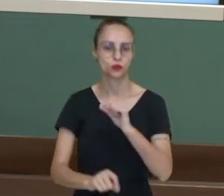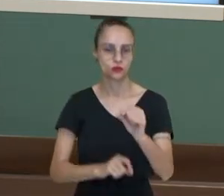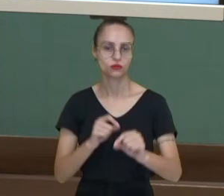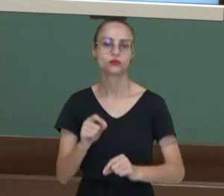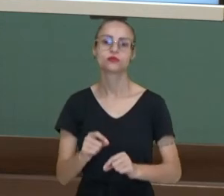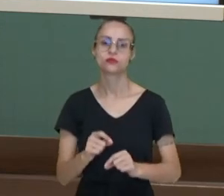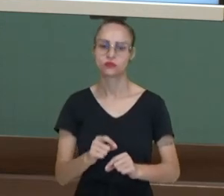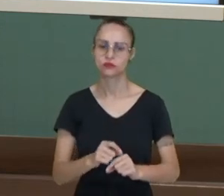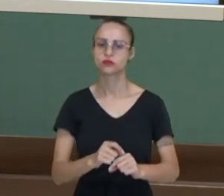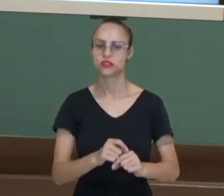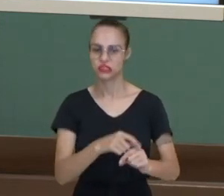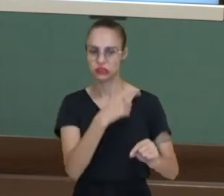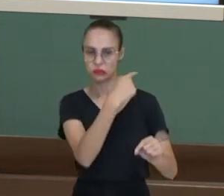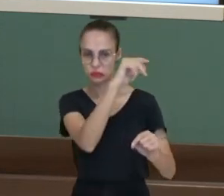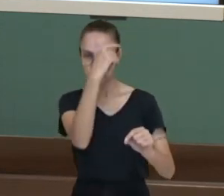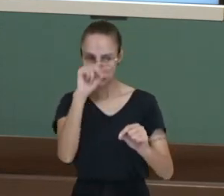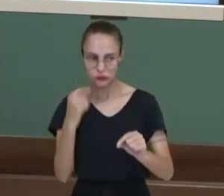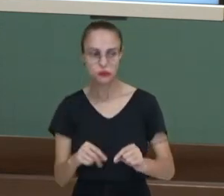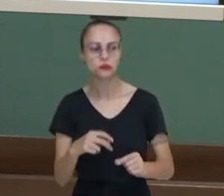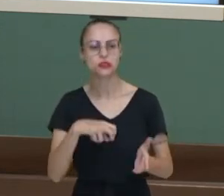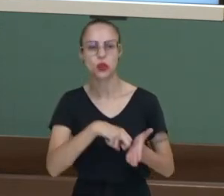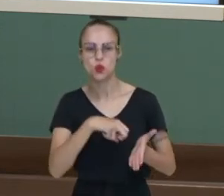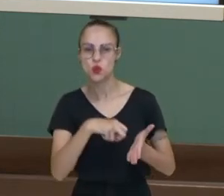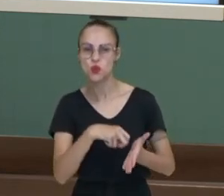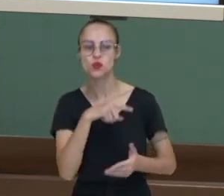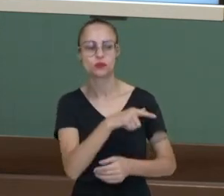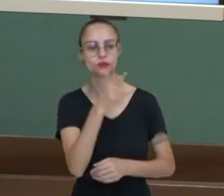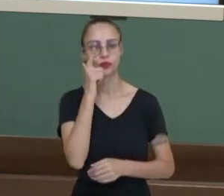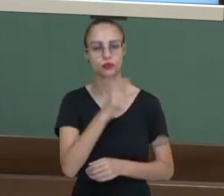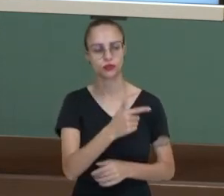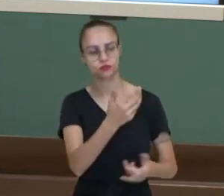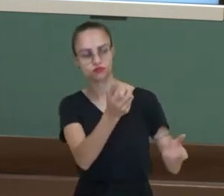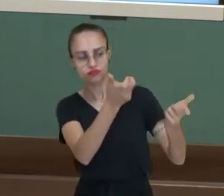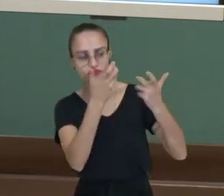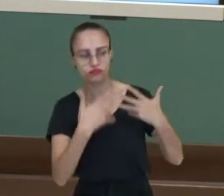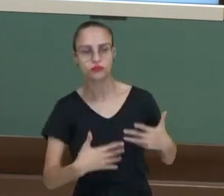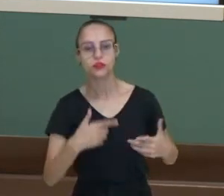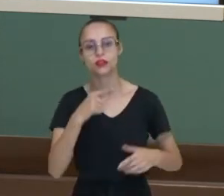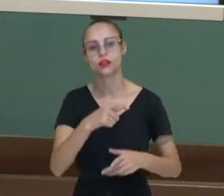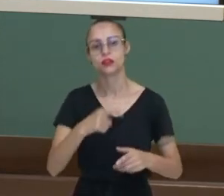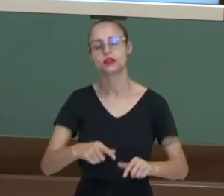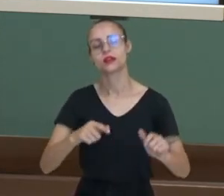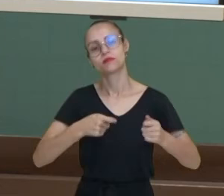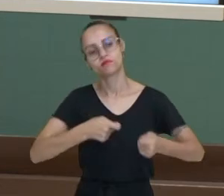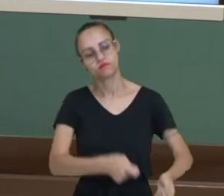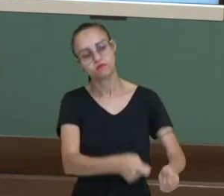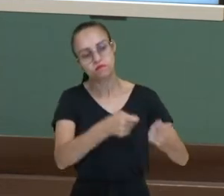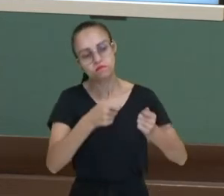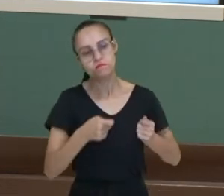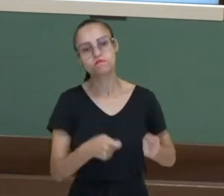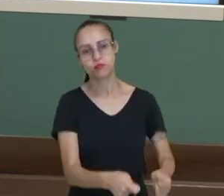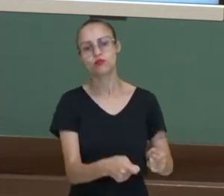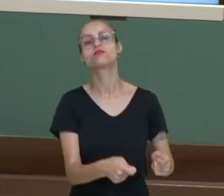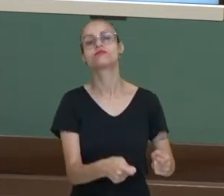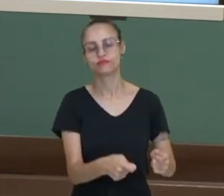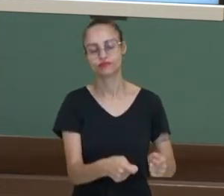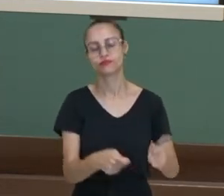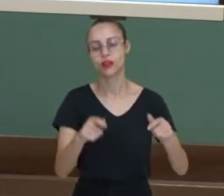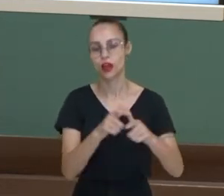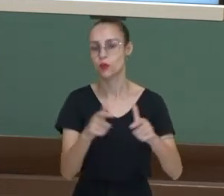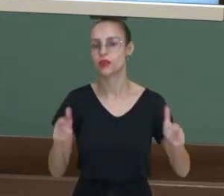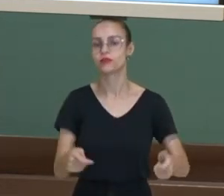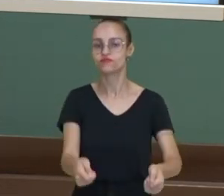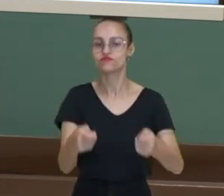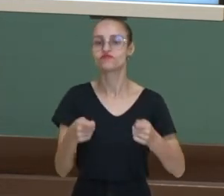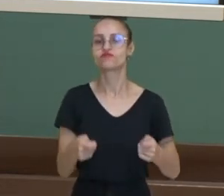a tortura para obter informações. Então o governo aperfeiçoou esses órgãos de repressão, aumentando essa repressão no país a